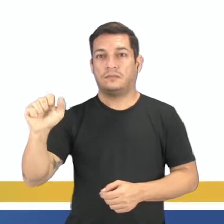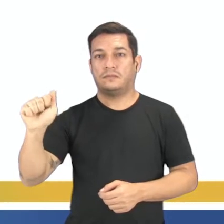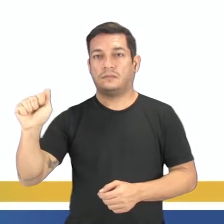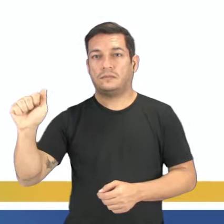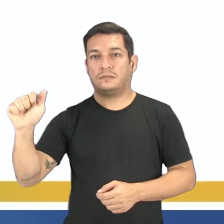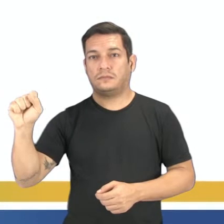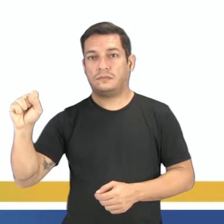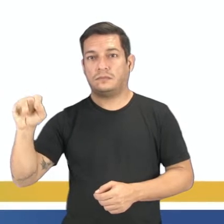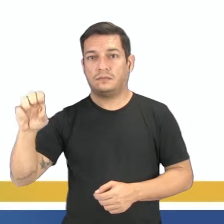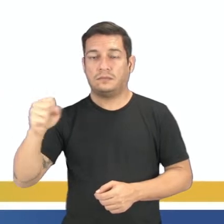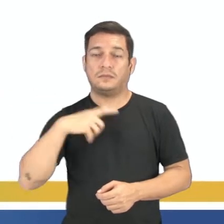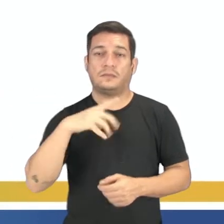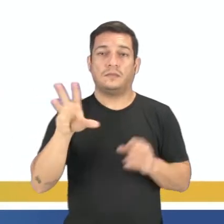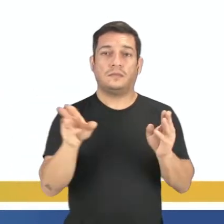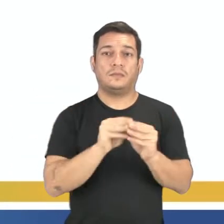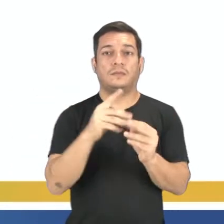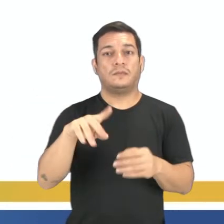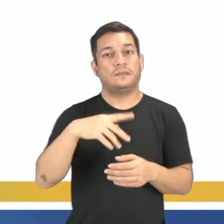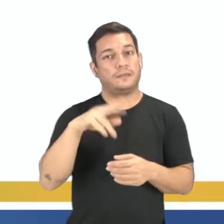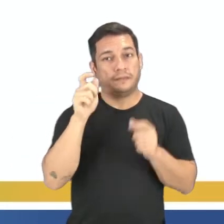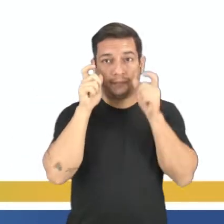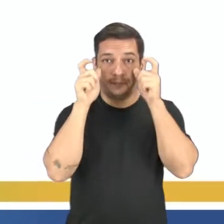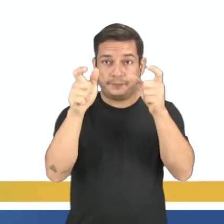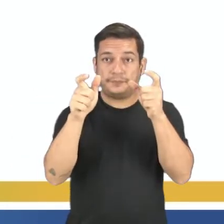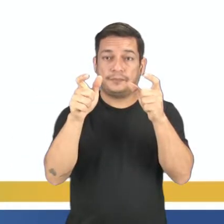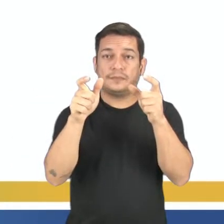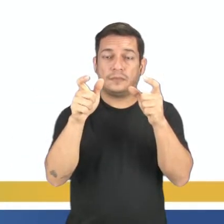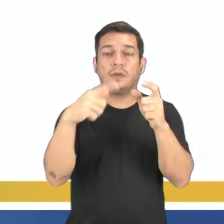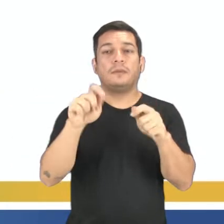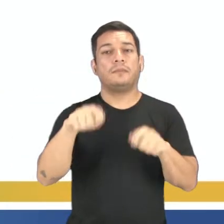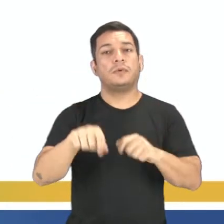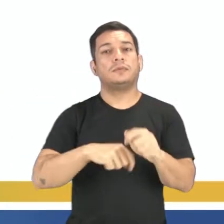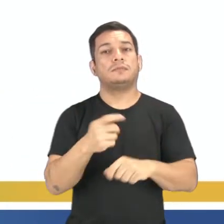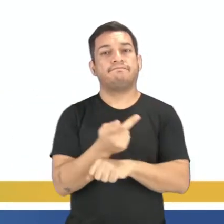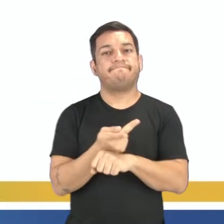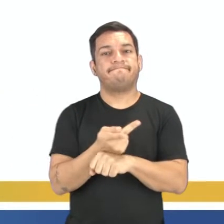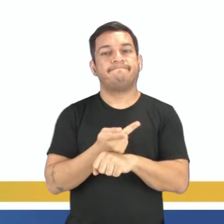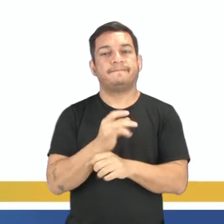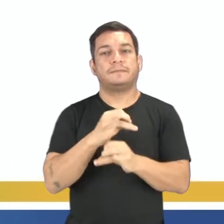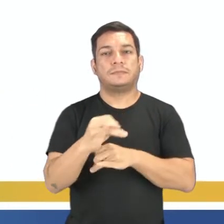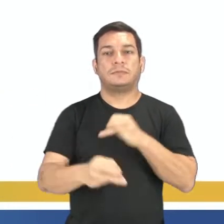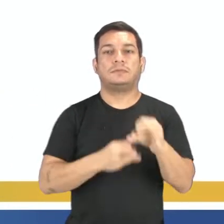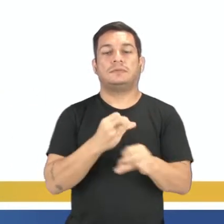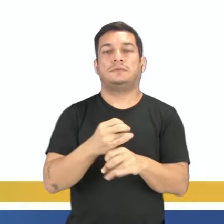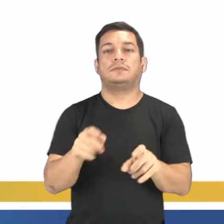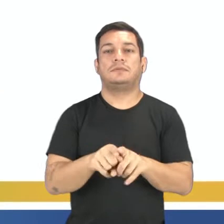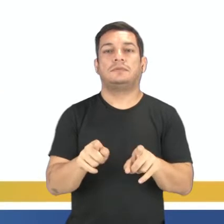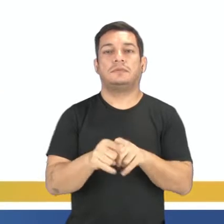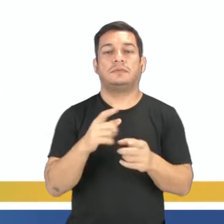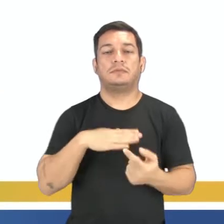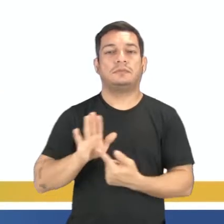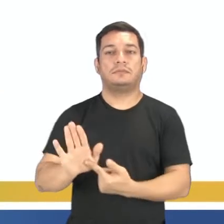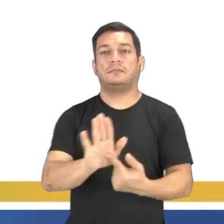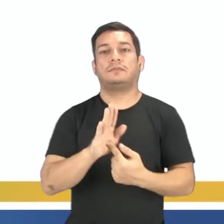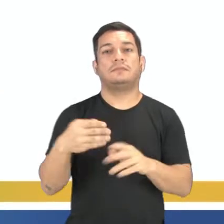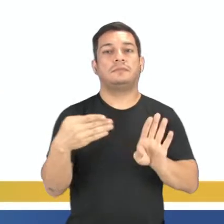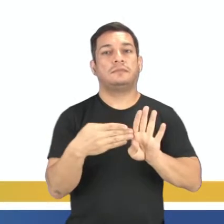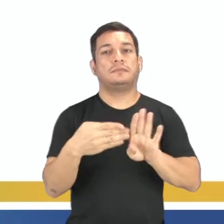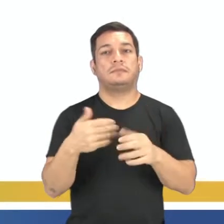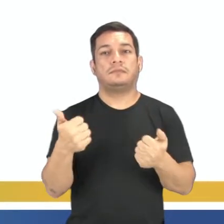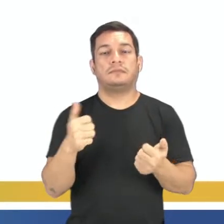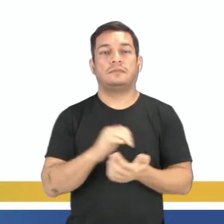ele e aí nós vamos tratando. Se você se interessar, você pode procurar, tem na internet, tá? Mas vou disponibilizar na plataforma.